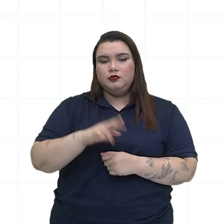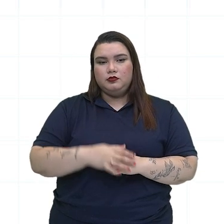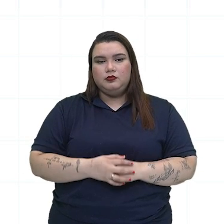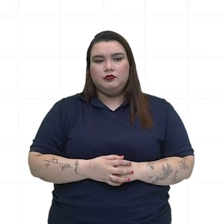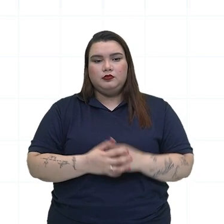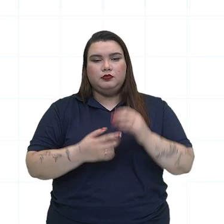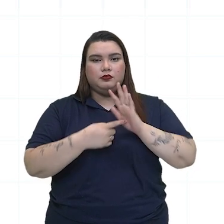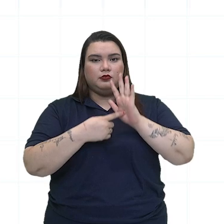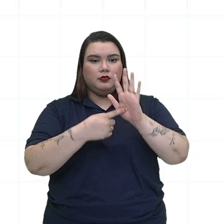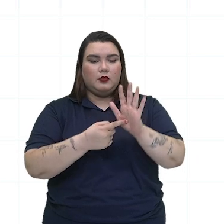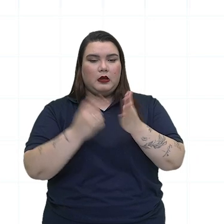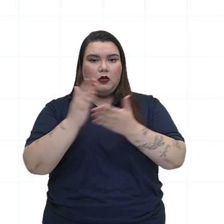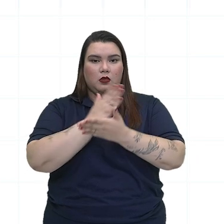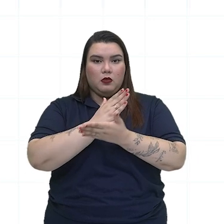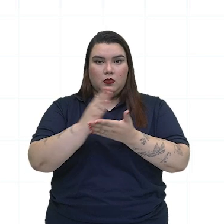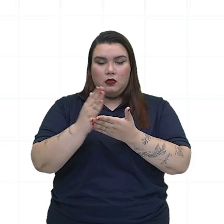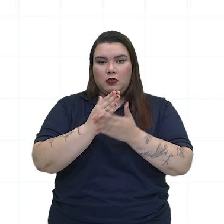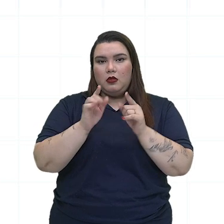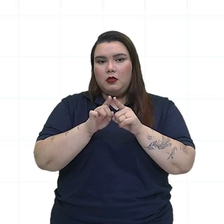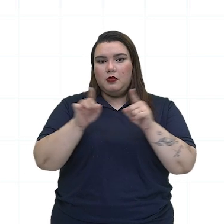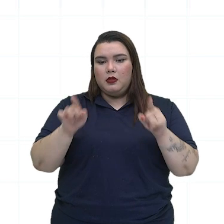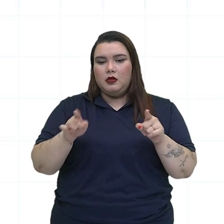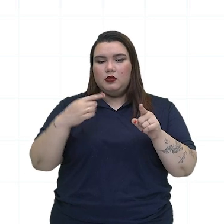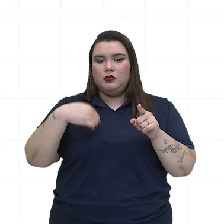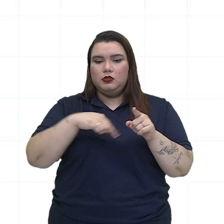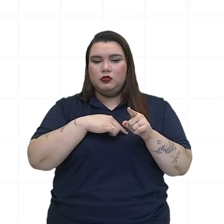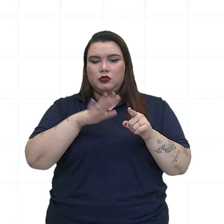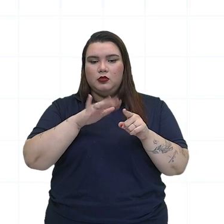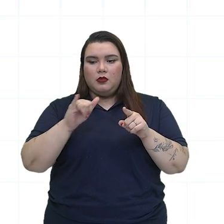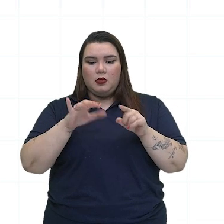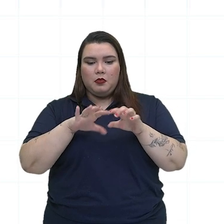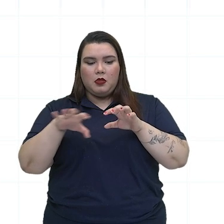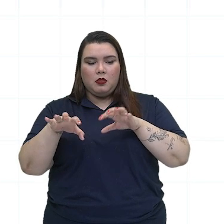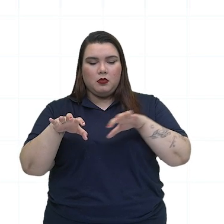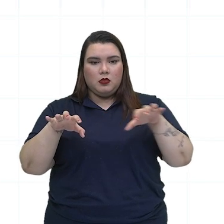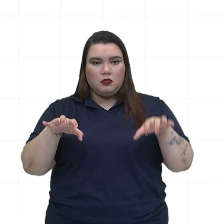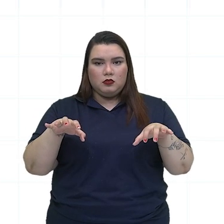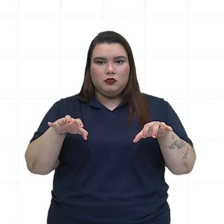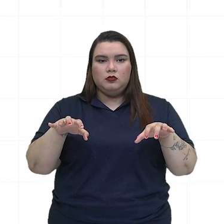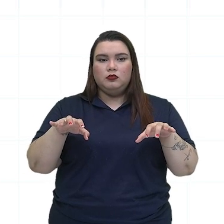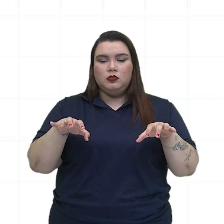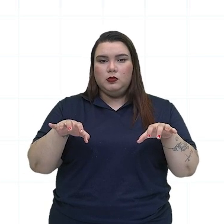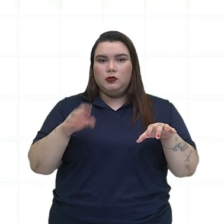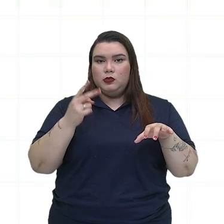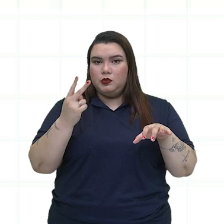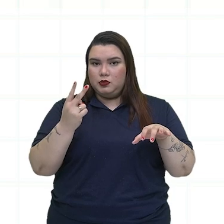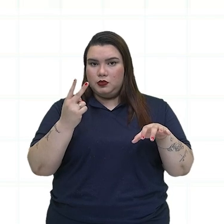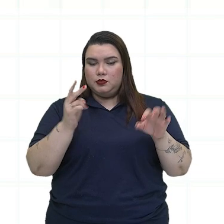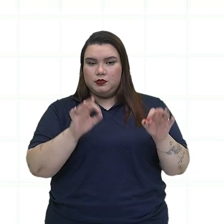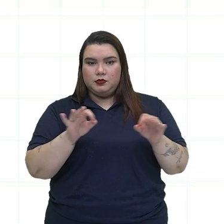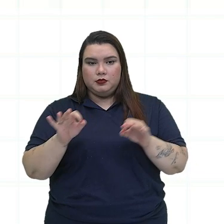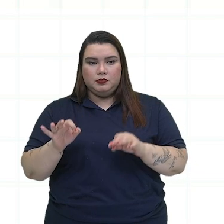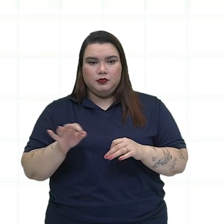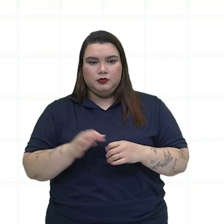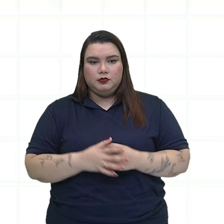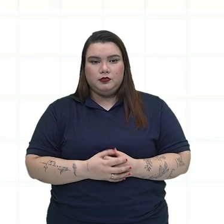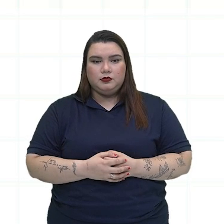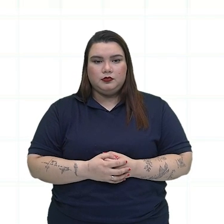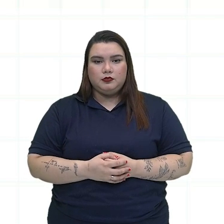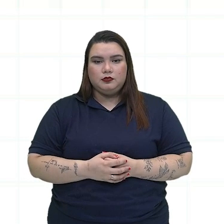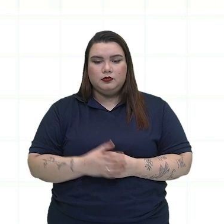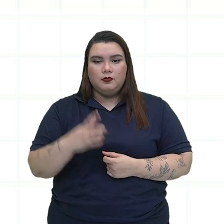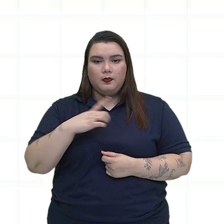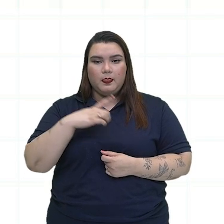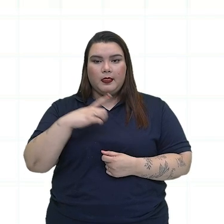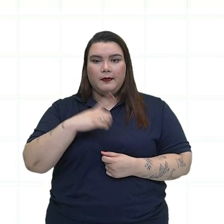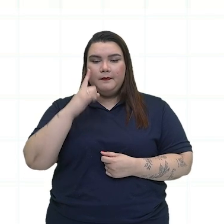nós demos algumas, né? Mas aqui nós vamos dividir entre duas categorias. Vamos lá. Então,